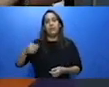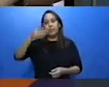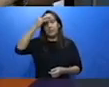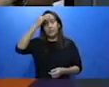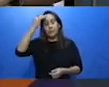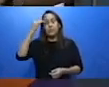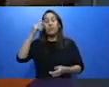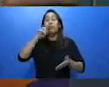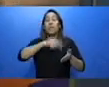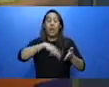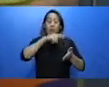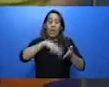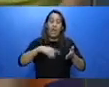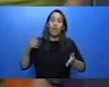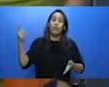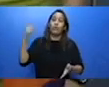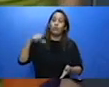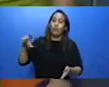nós fizemos.